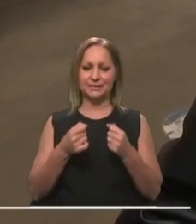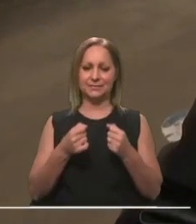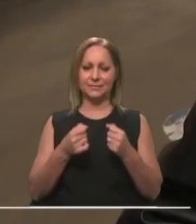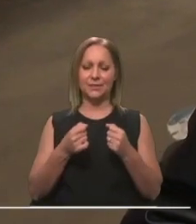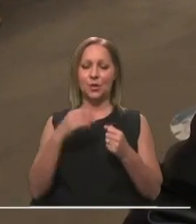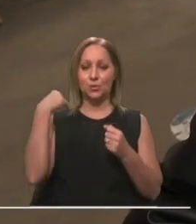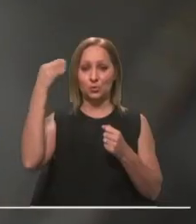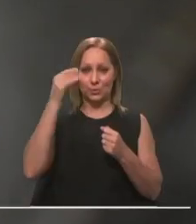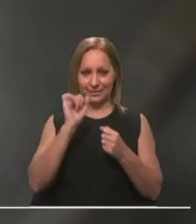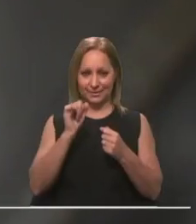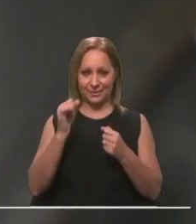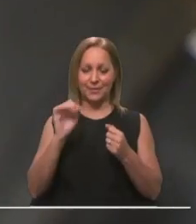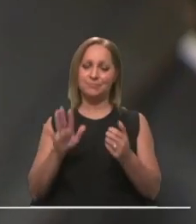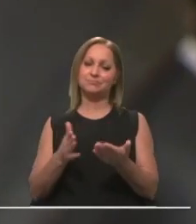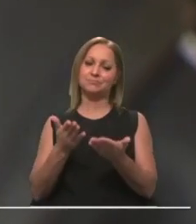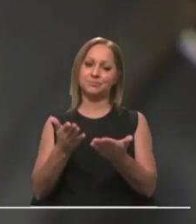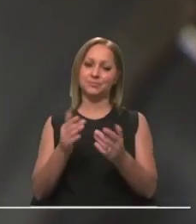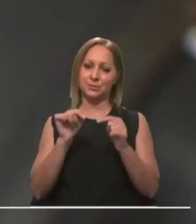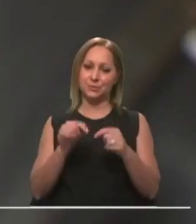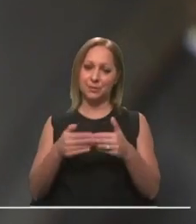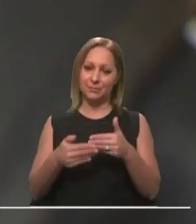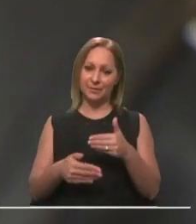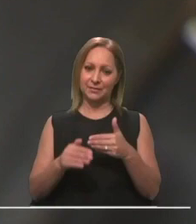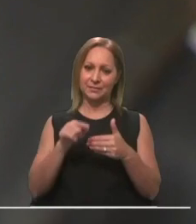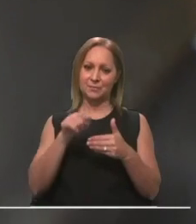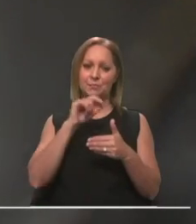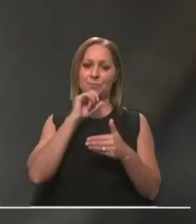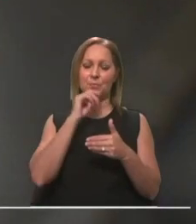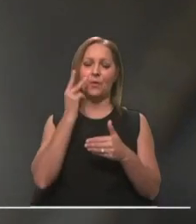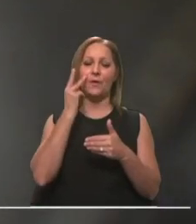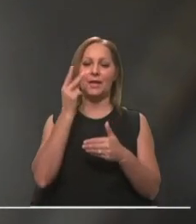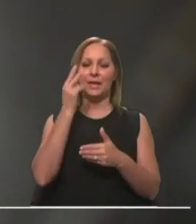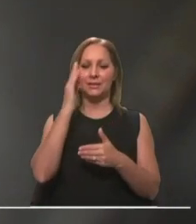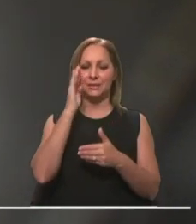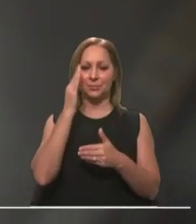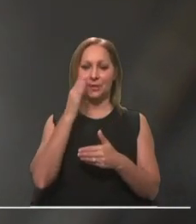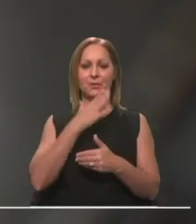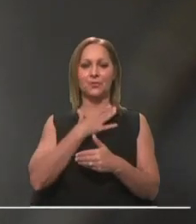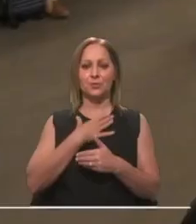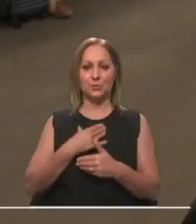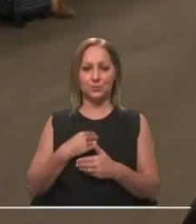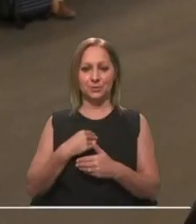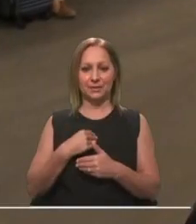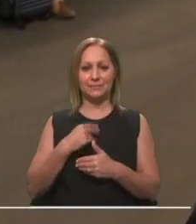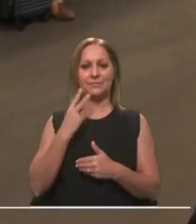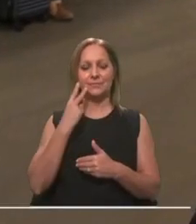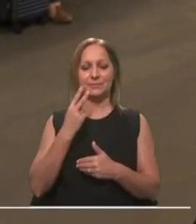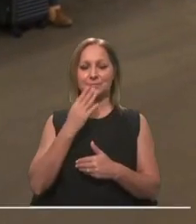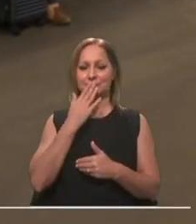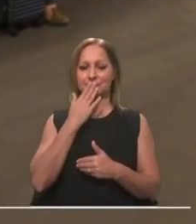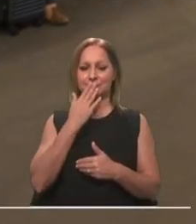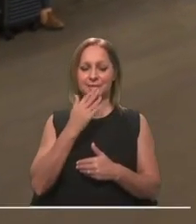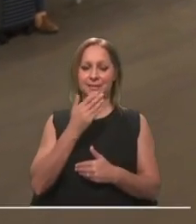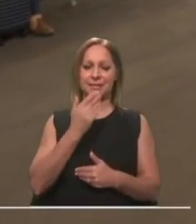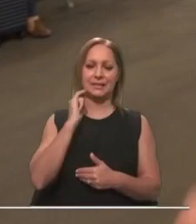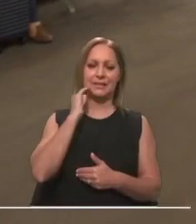o seu sonho. E a partir de hoje vai poder olhar para o espelho e gostar do que vê. Beijinhos, Diana